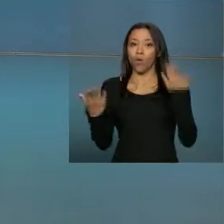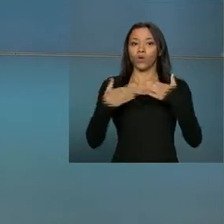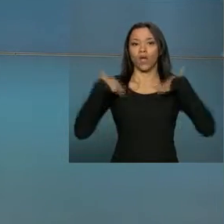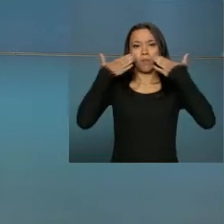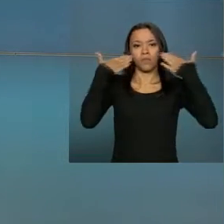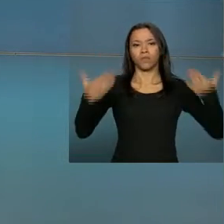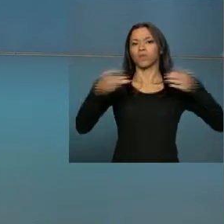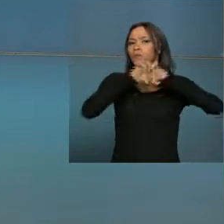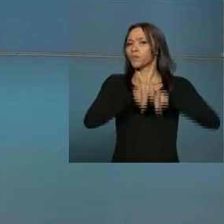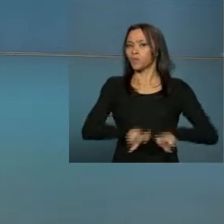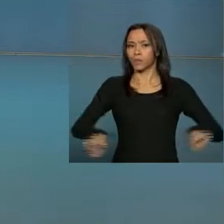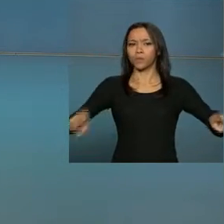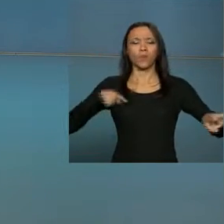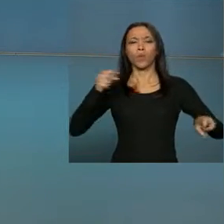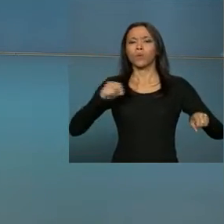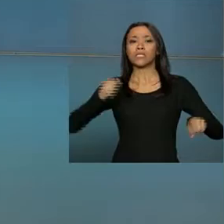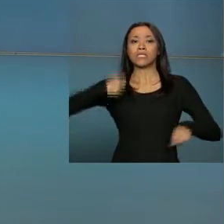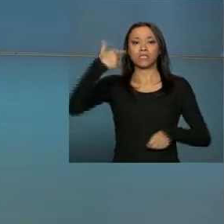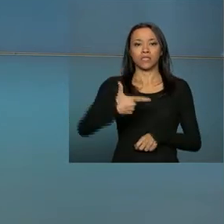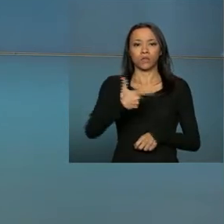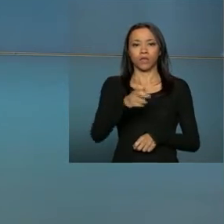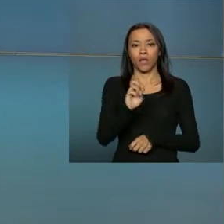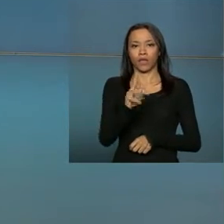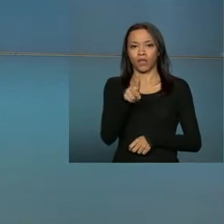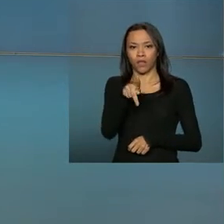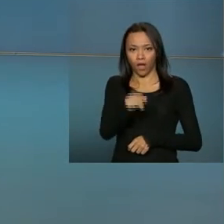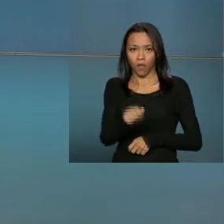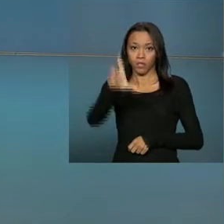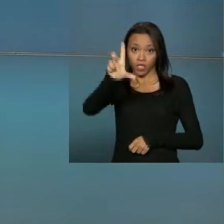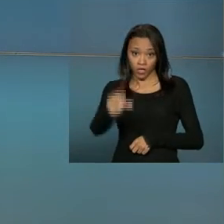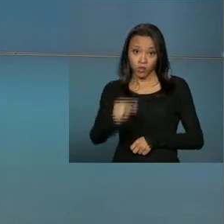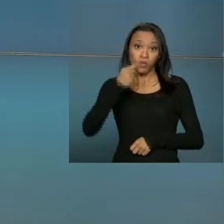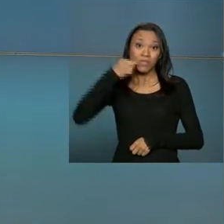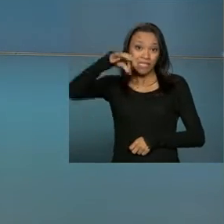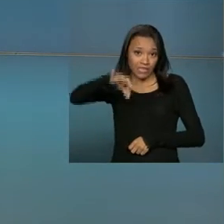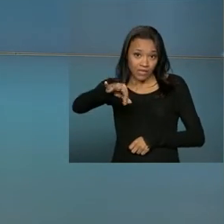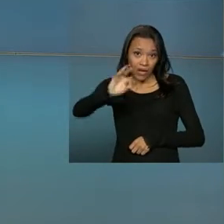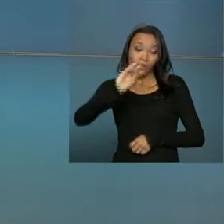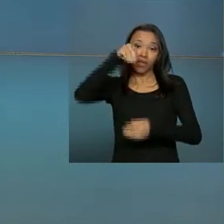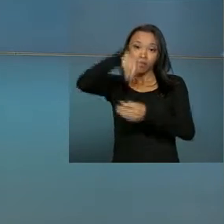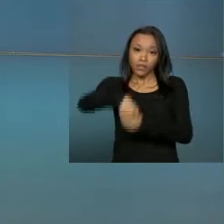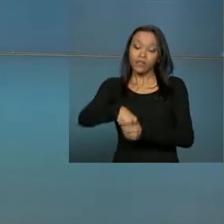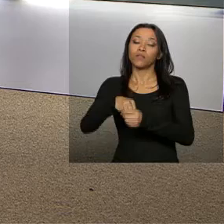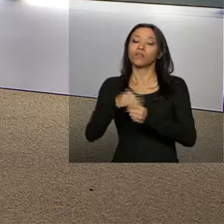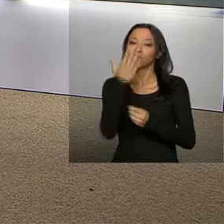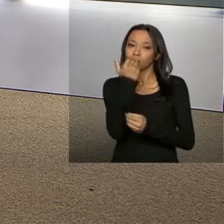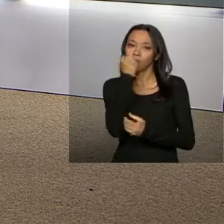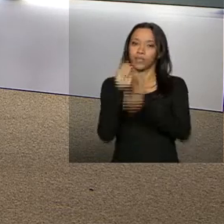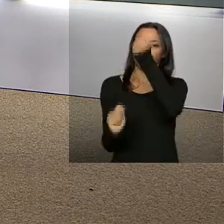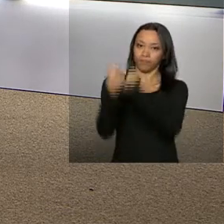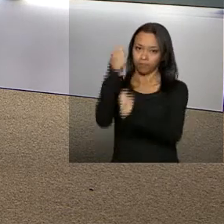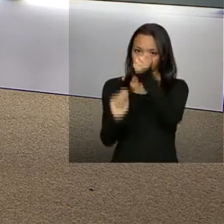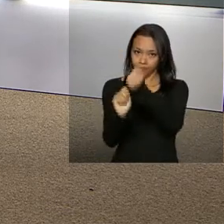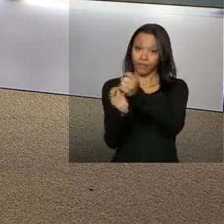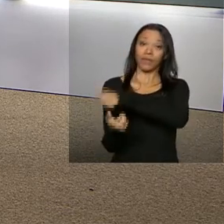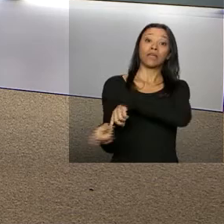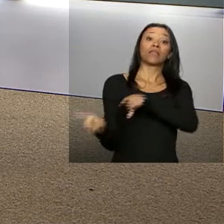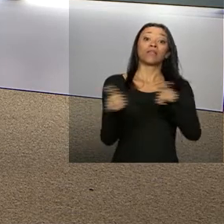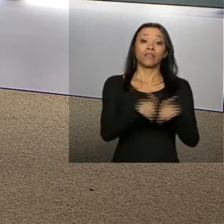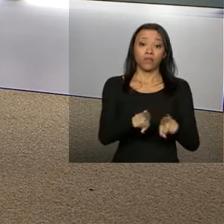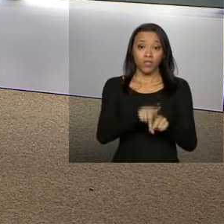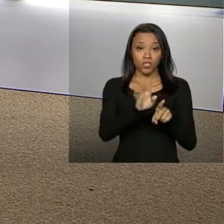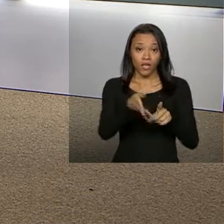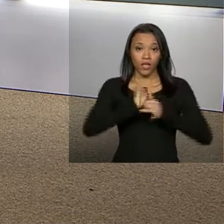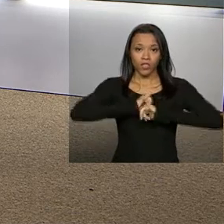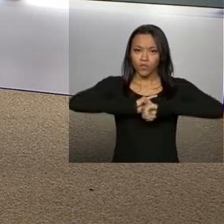dos resultados da segunda etapa do Plano Nacional de Redução do Sódio em Alimentos Processados. Também foram divulgados